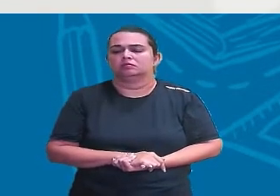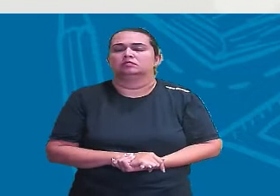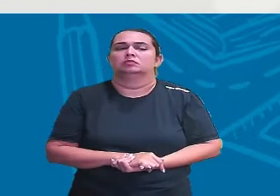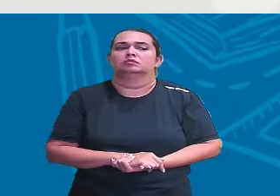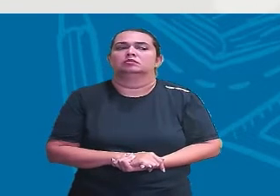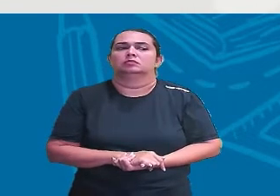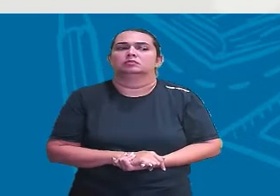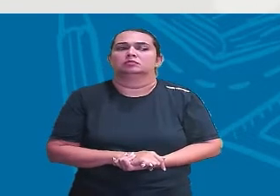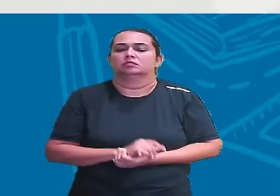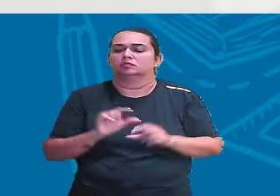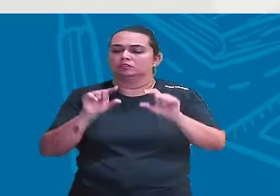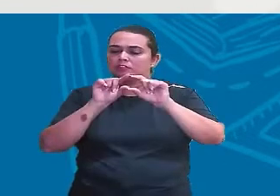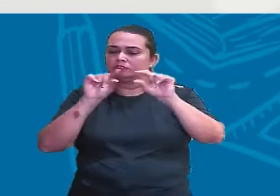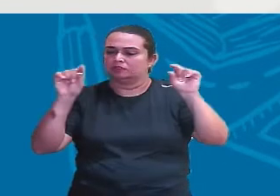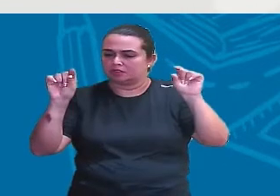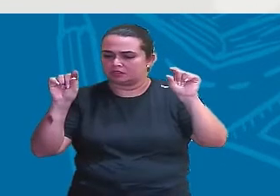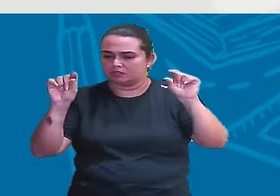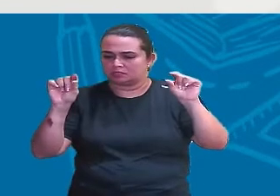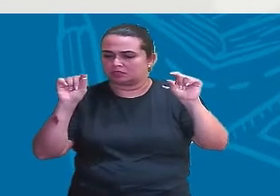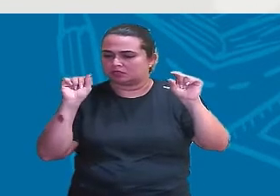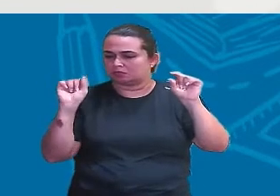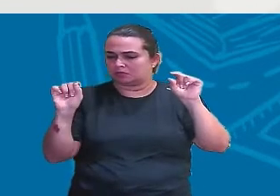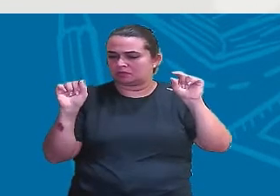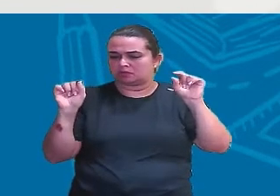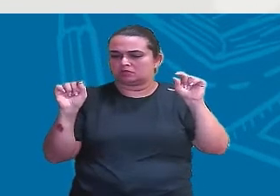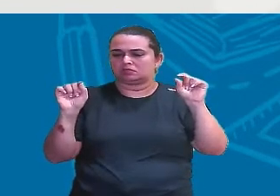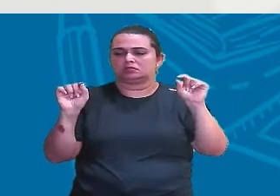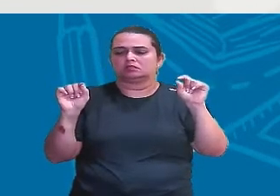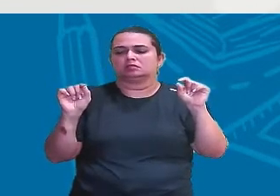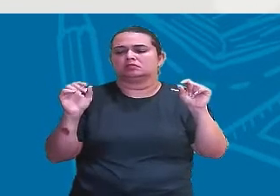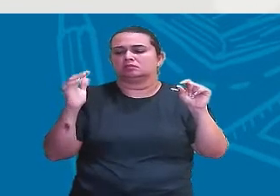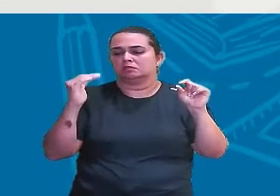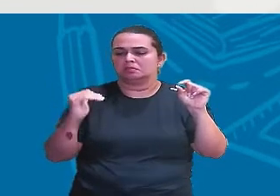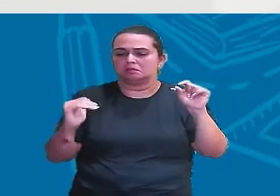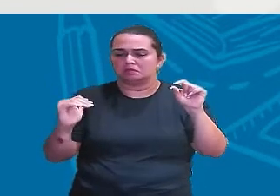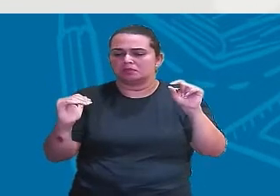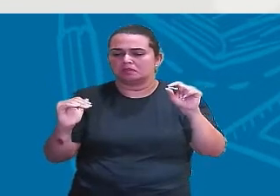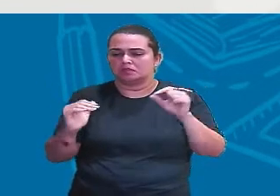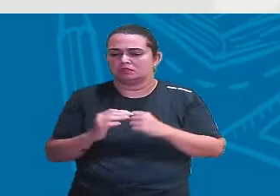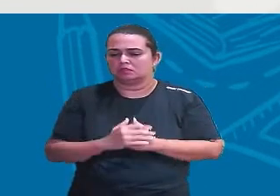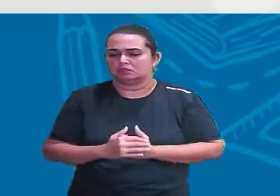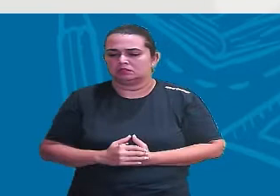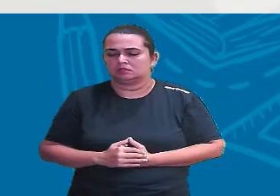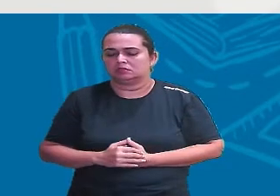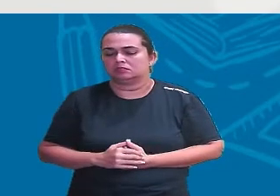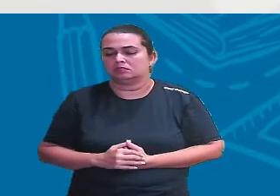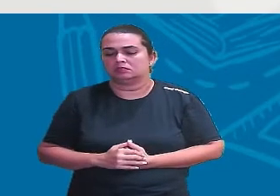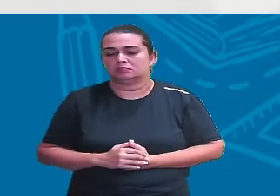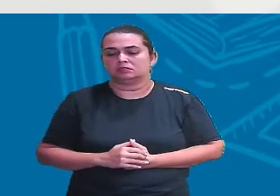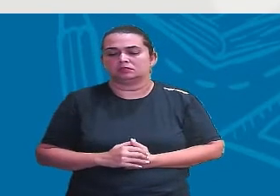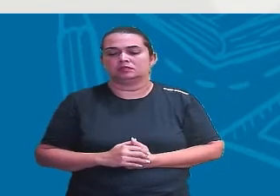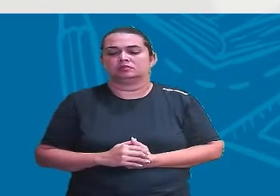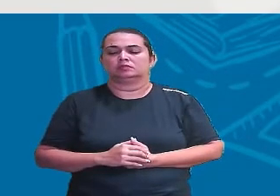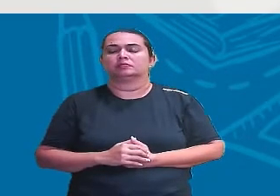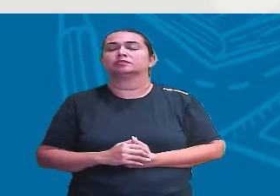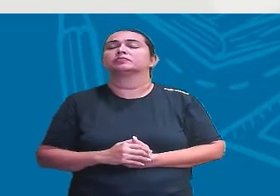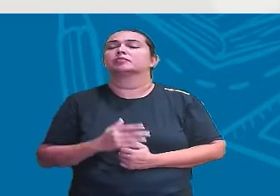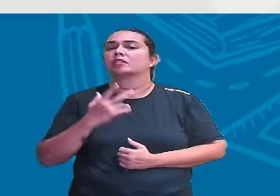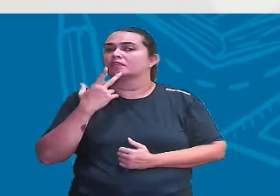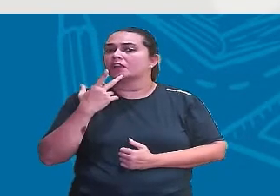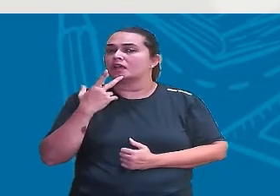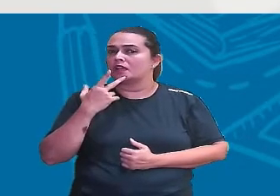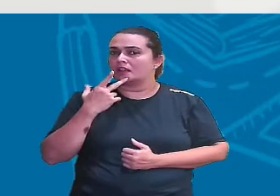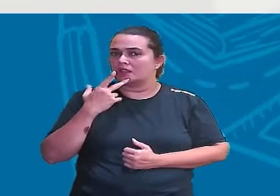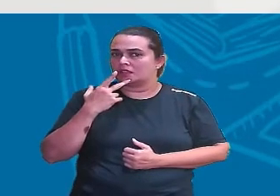teacher. Primeira frase. Furthermore, we can always count on her. Então, a gente tem